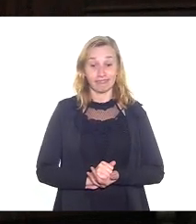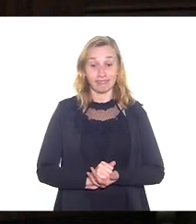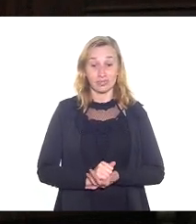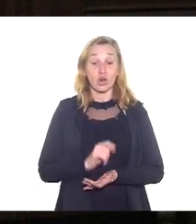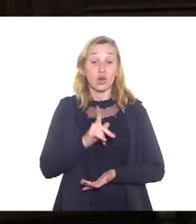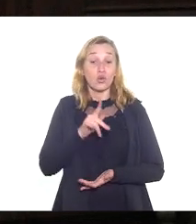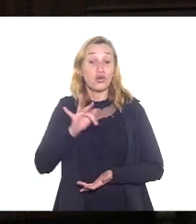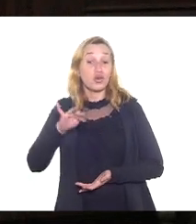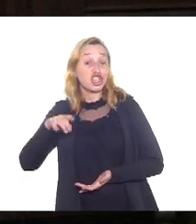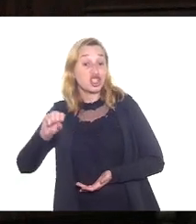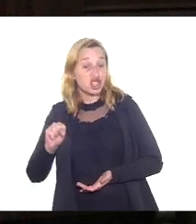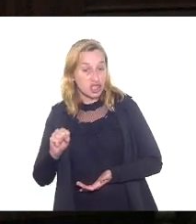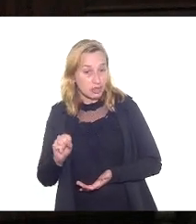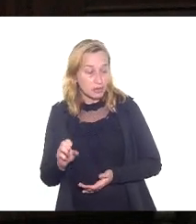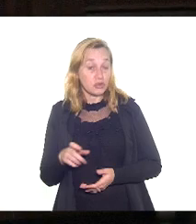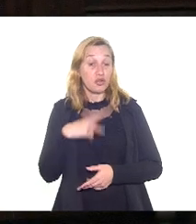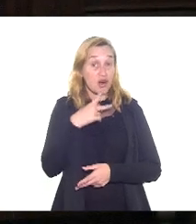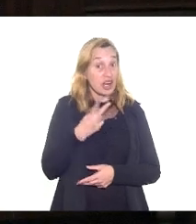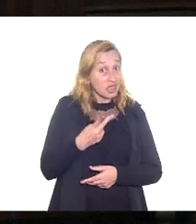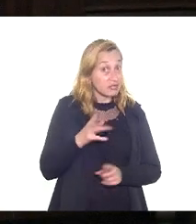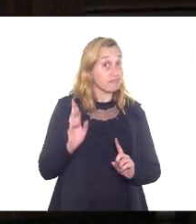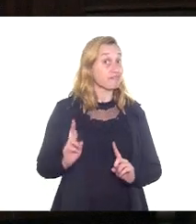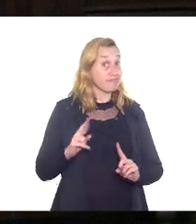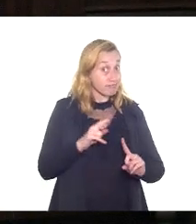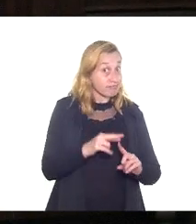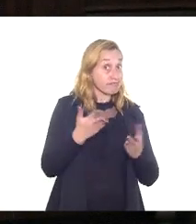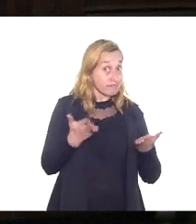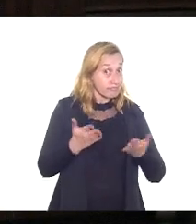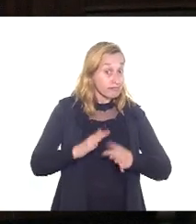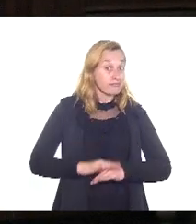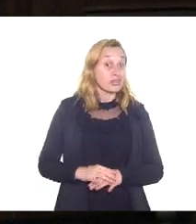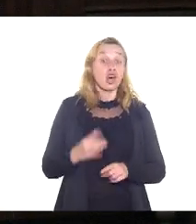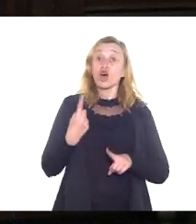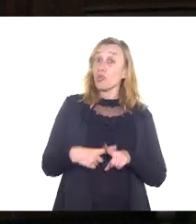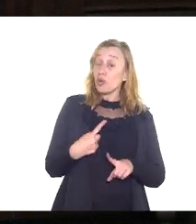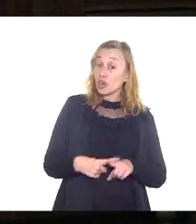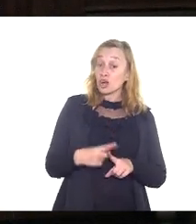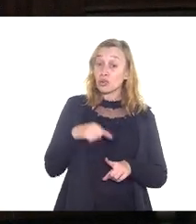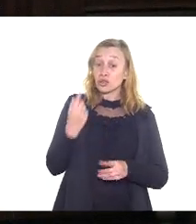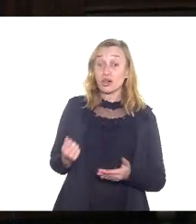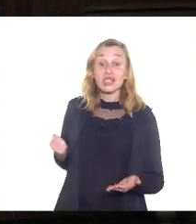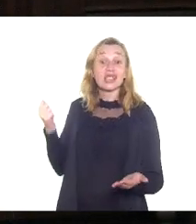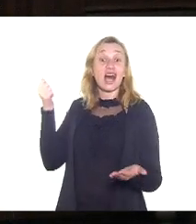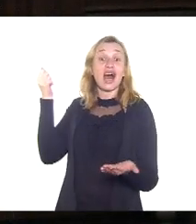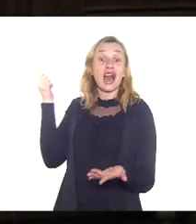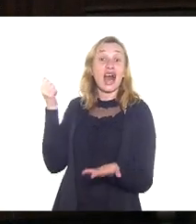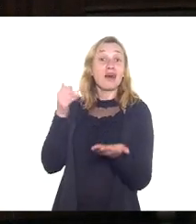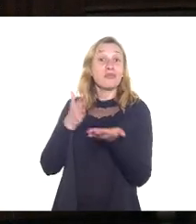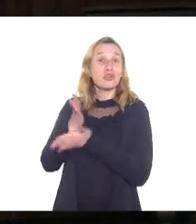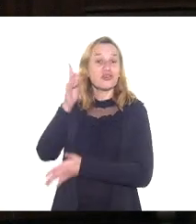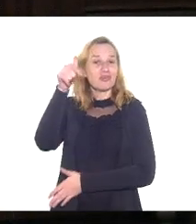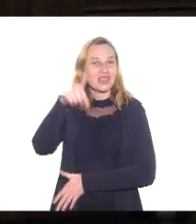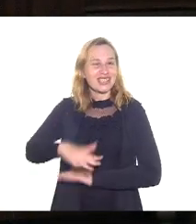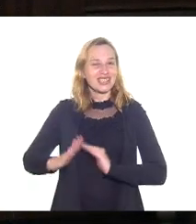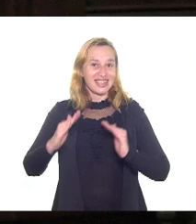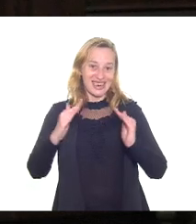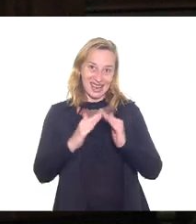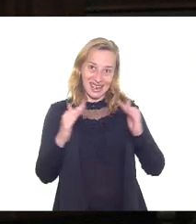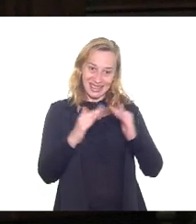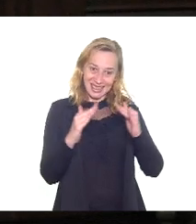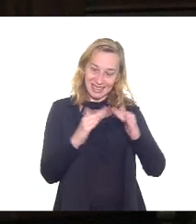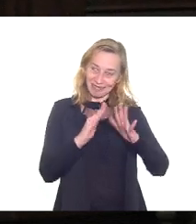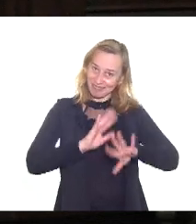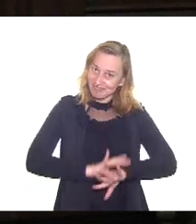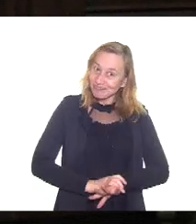fisco. E estou me referindo a isso, deputado Marta Rocha, porque quando aprovamos aqui na casa e